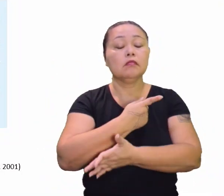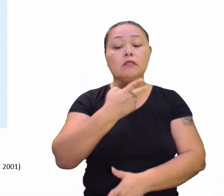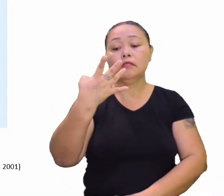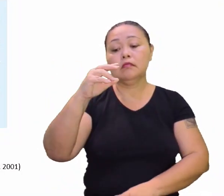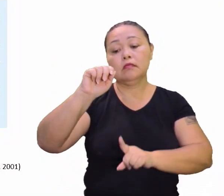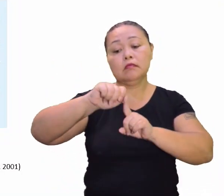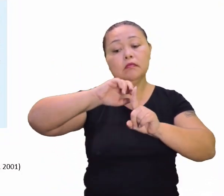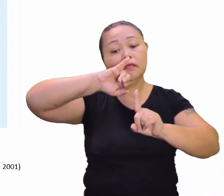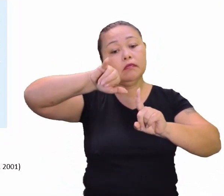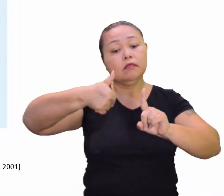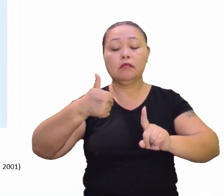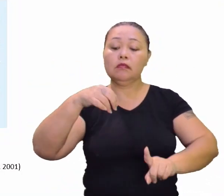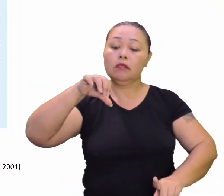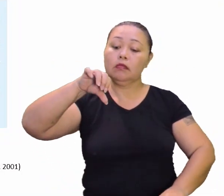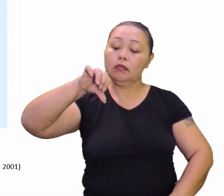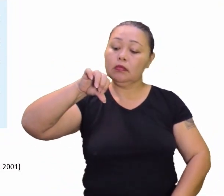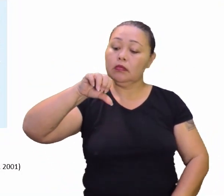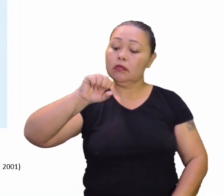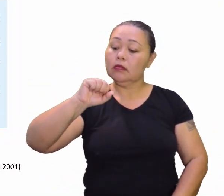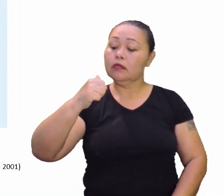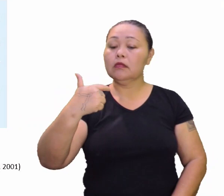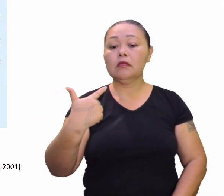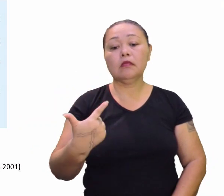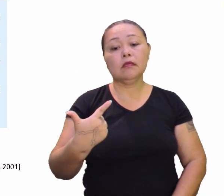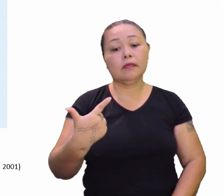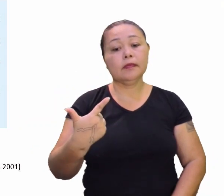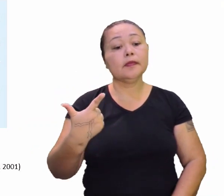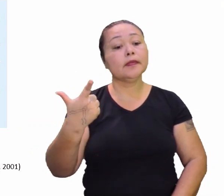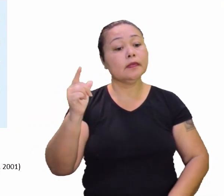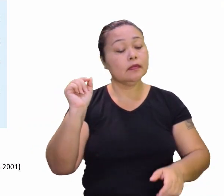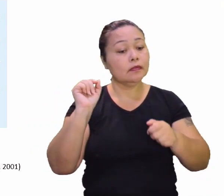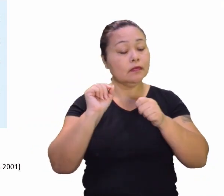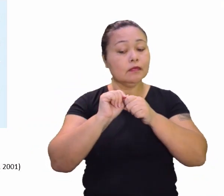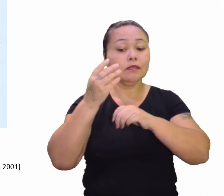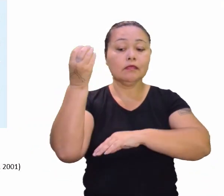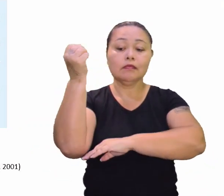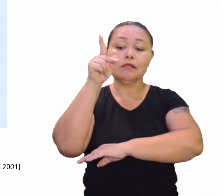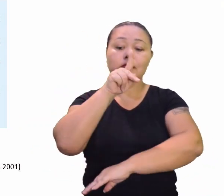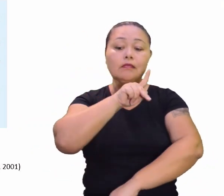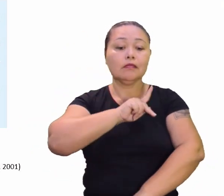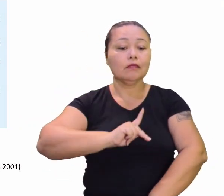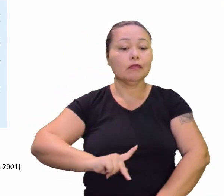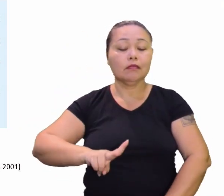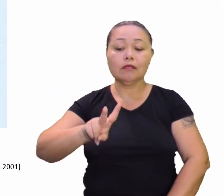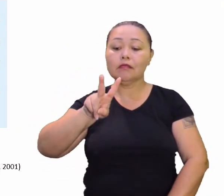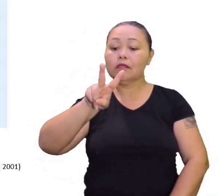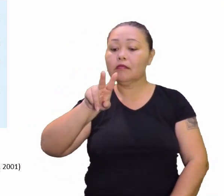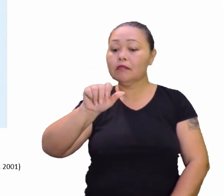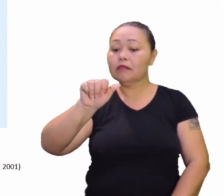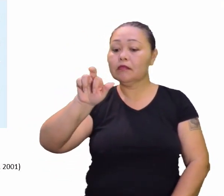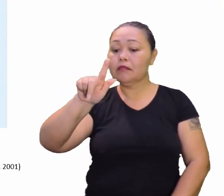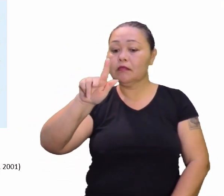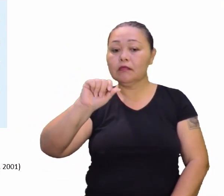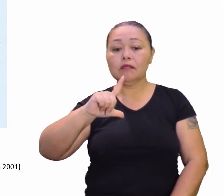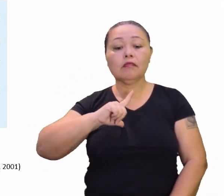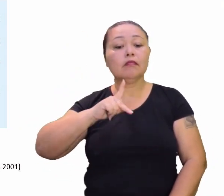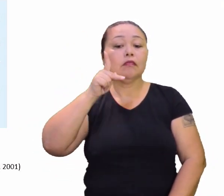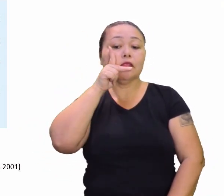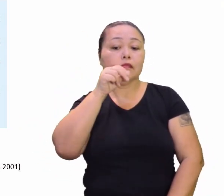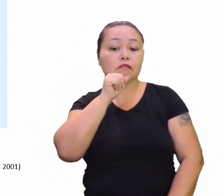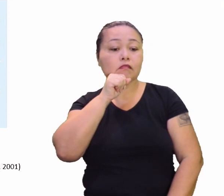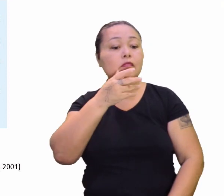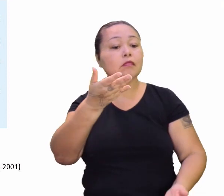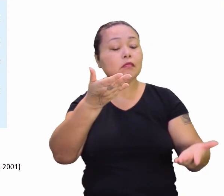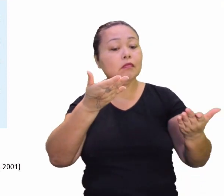em 4 de janeiro de 82 e foi realizada no Palácio Presidente Vargas, em Porto Velho. E a